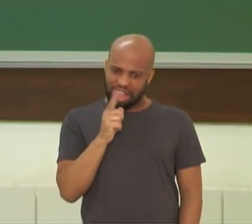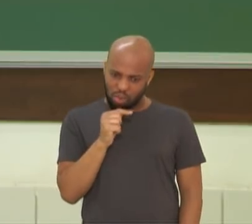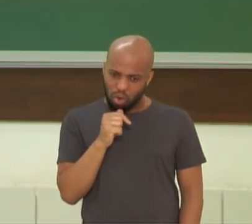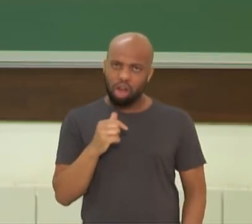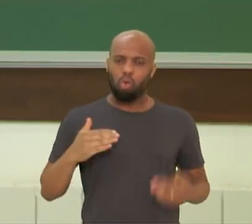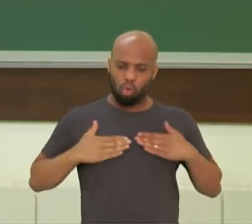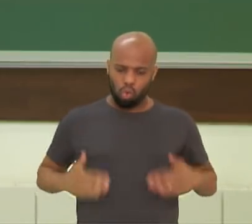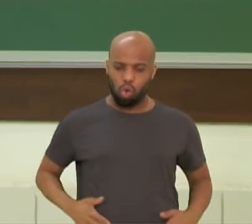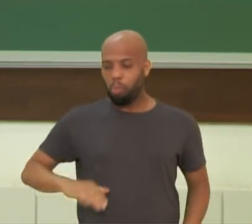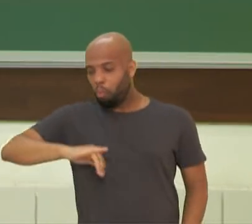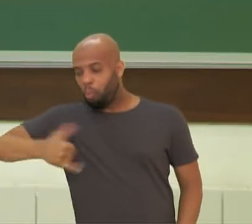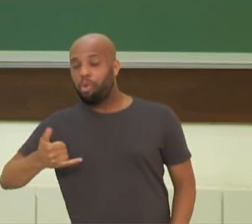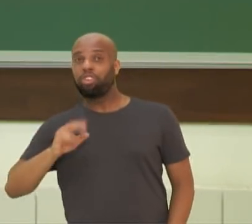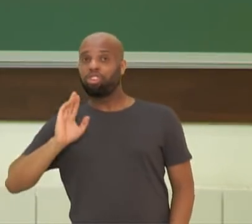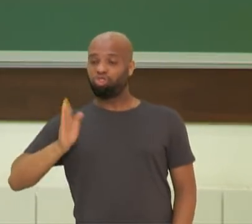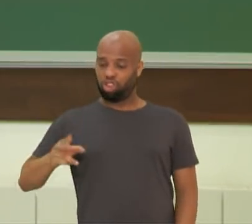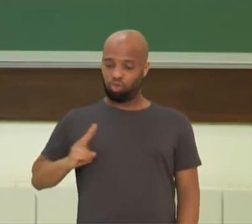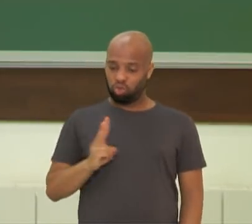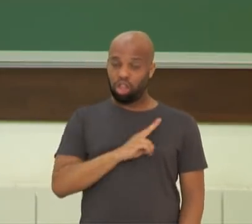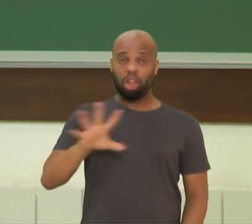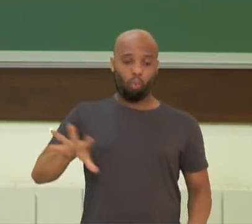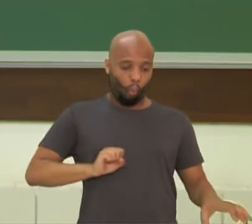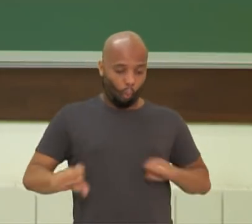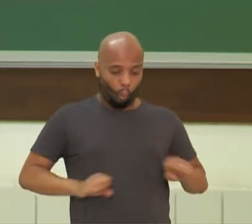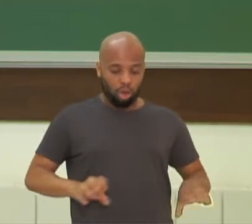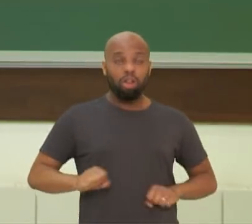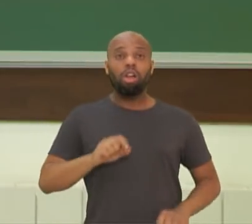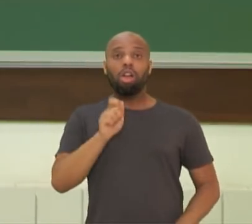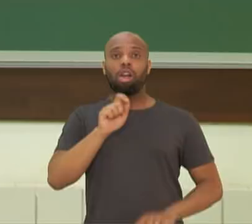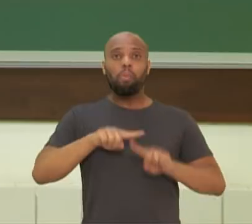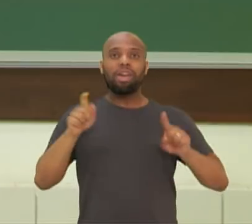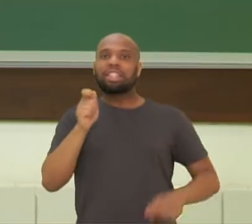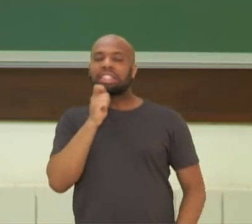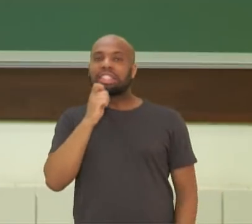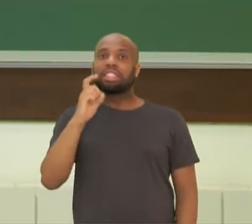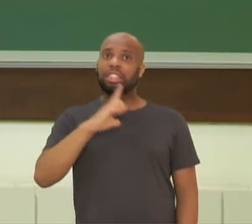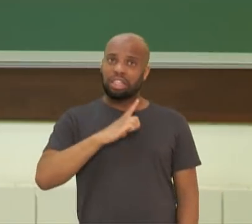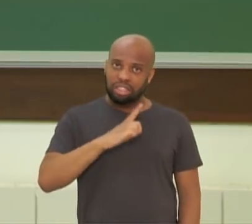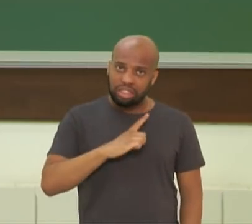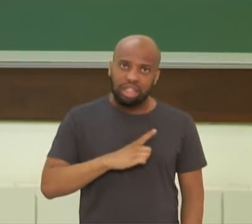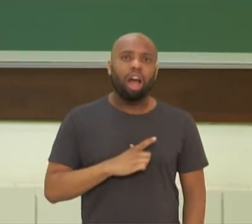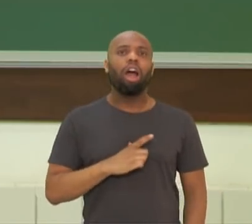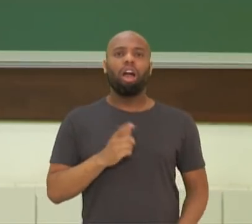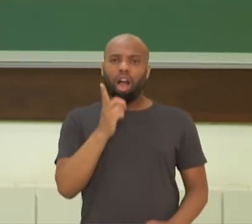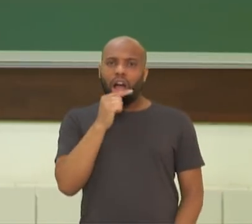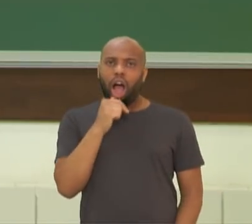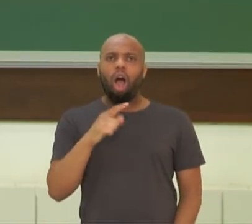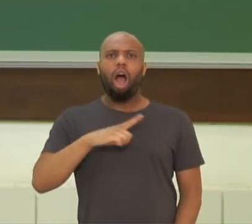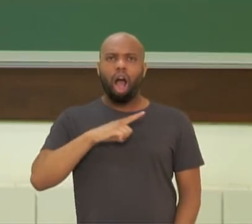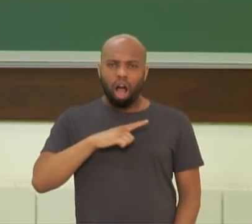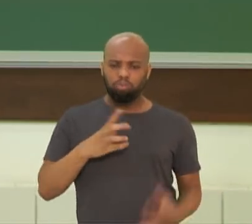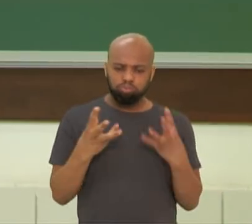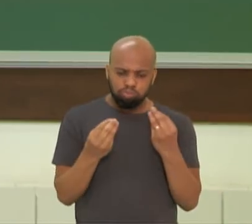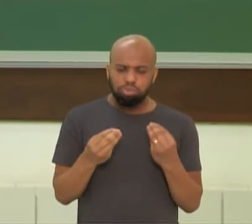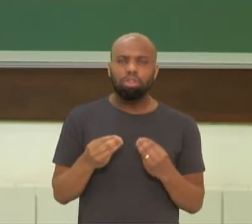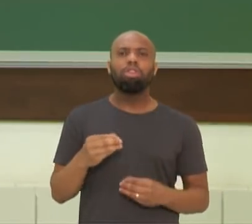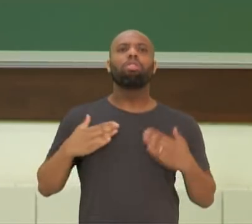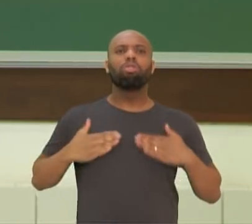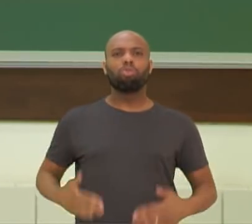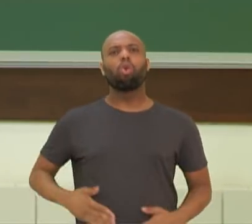corpo já aproveitou os nutrientes e aquilo que ainda está ali de água em excesso, o corpo